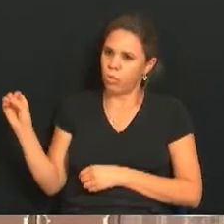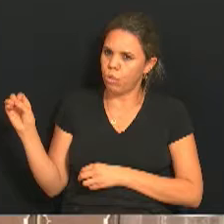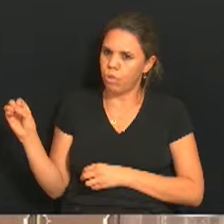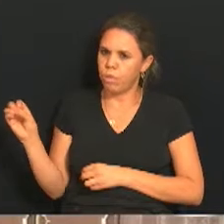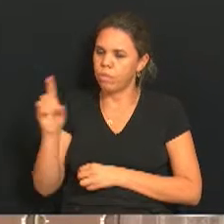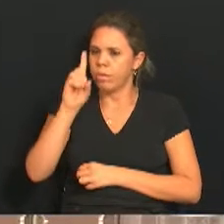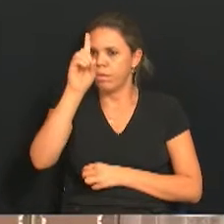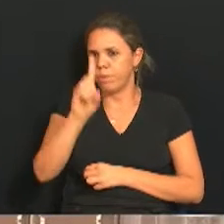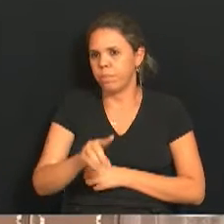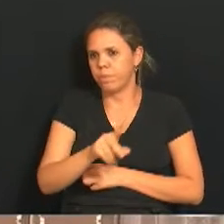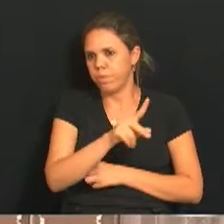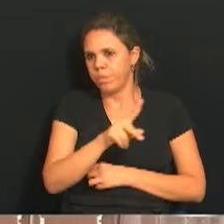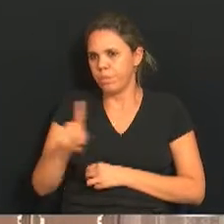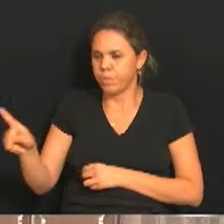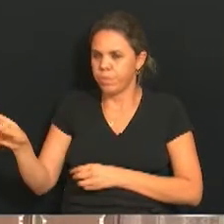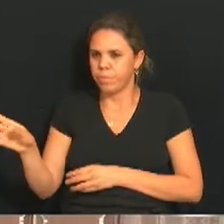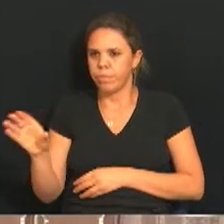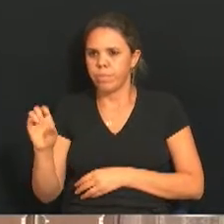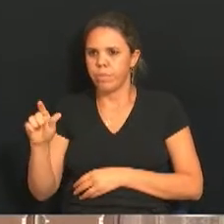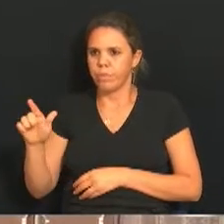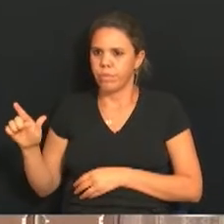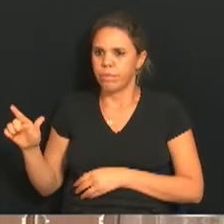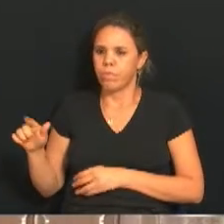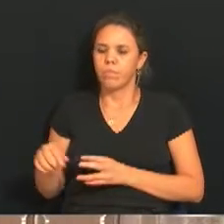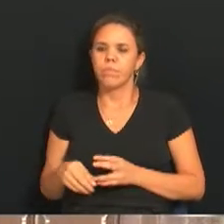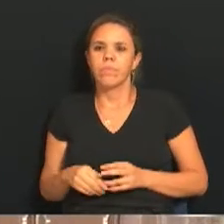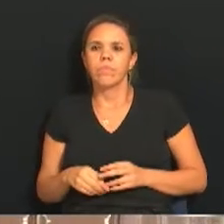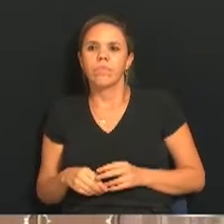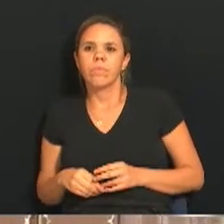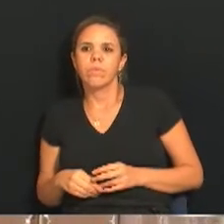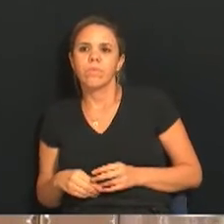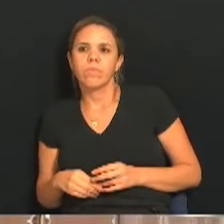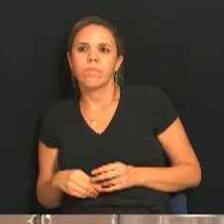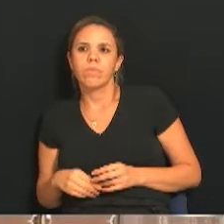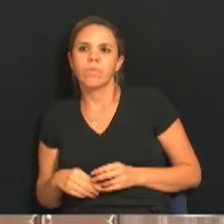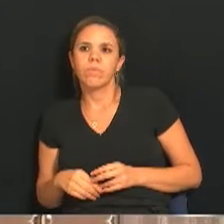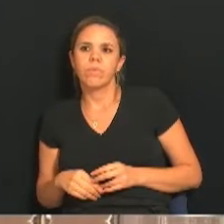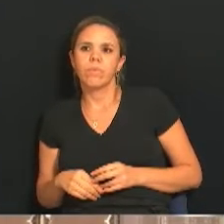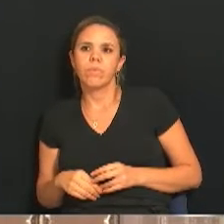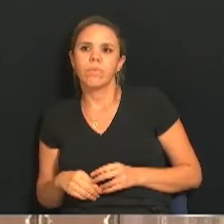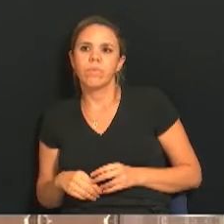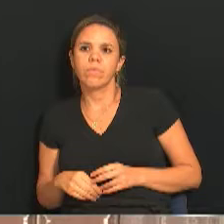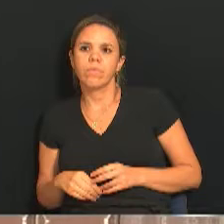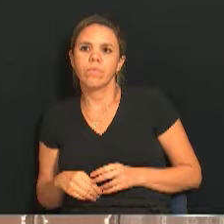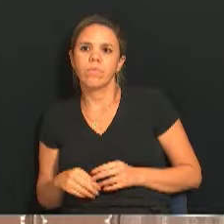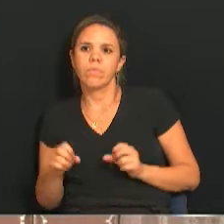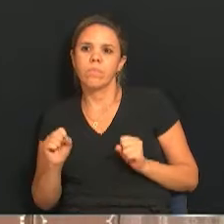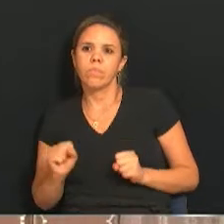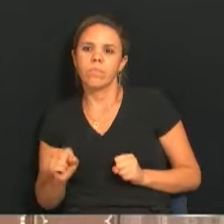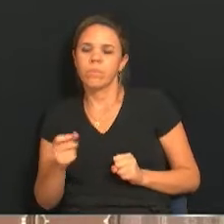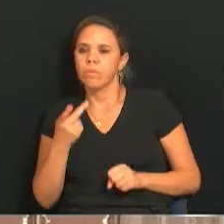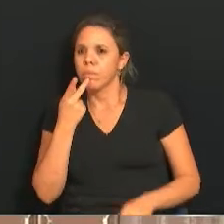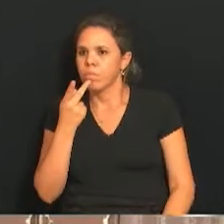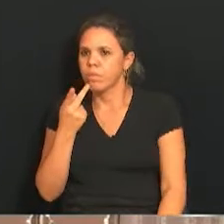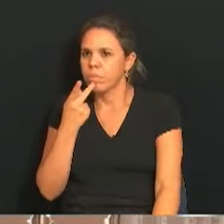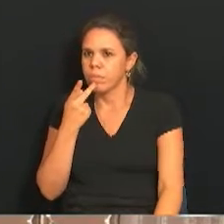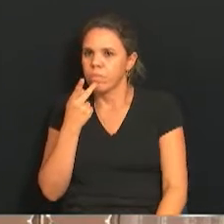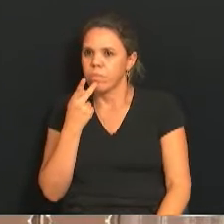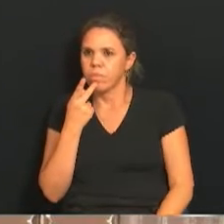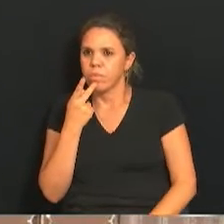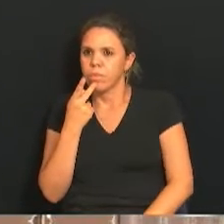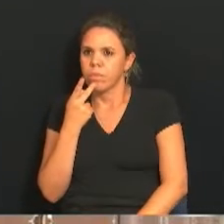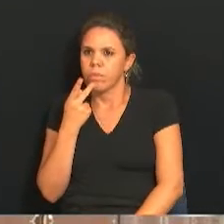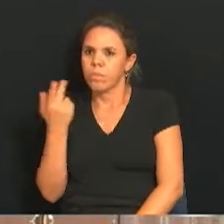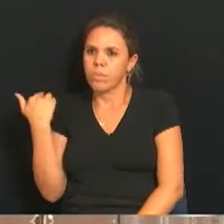também presidente do Conseg Centro. E o senhor Fileto, né, depois ele vai poder falar sobre isso, mas o senhor Fileto, desde que eu fui comandante